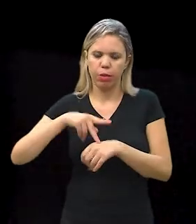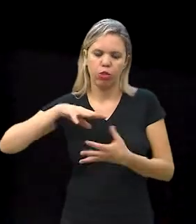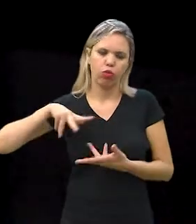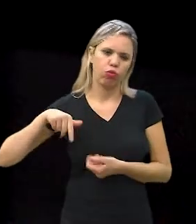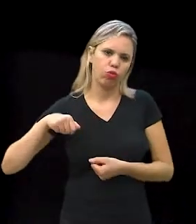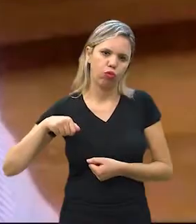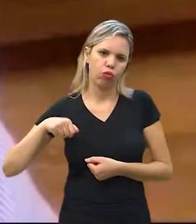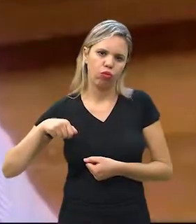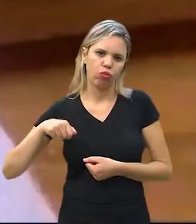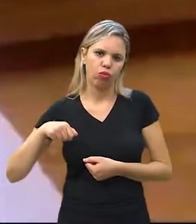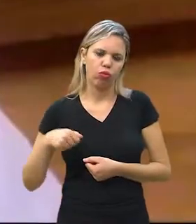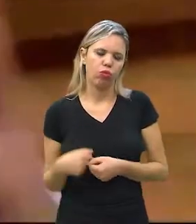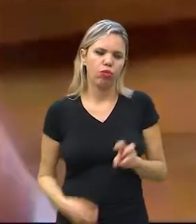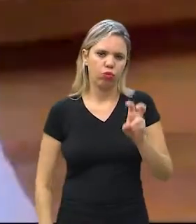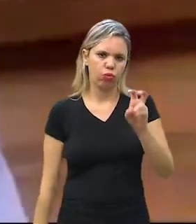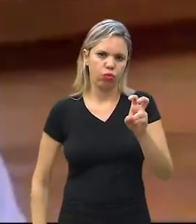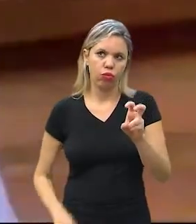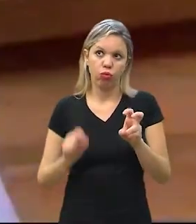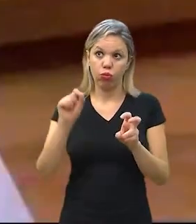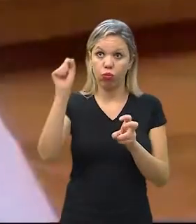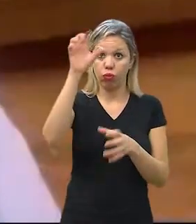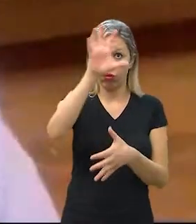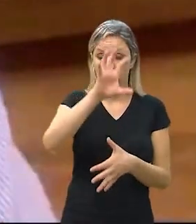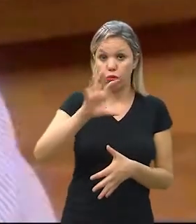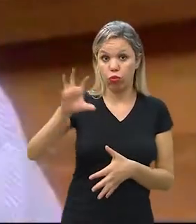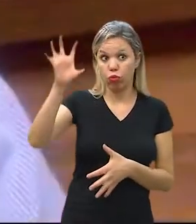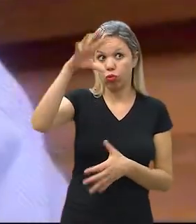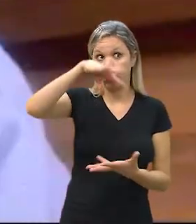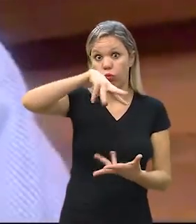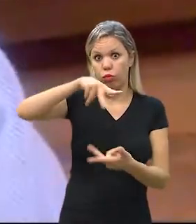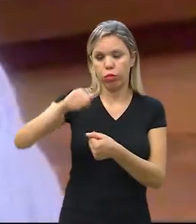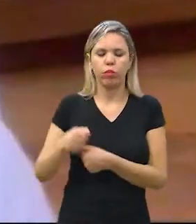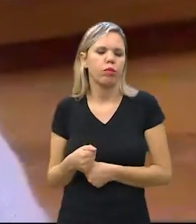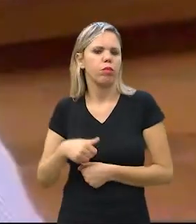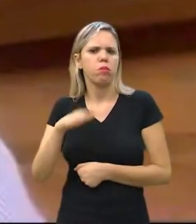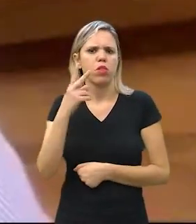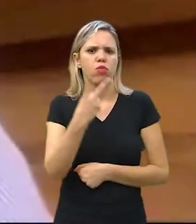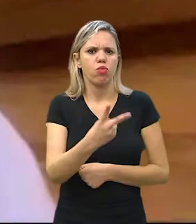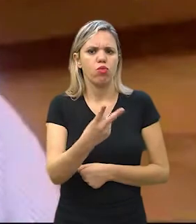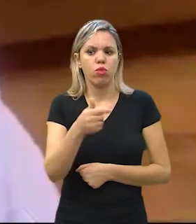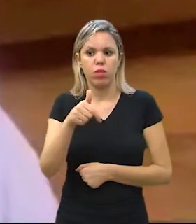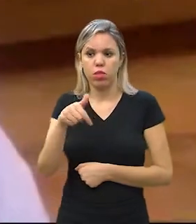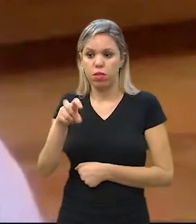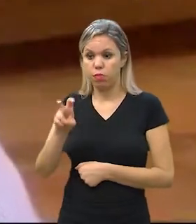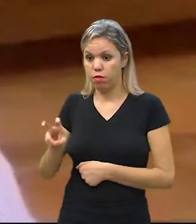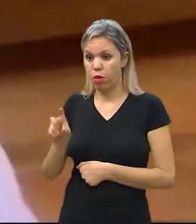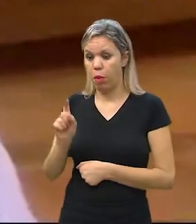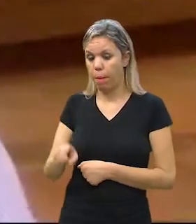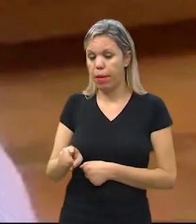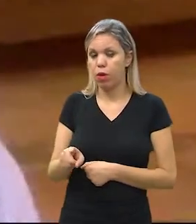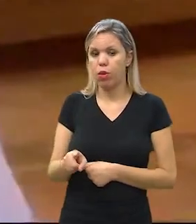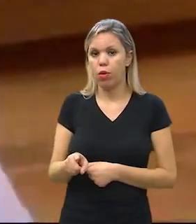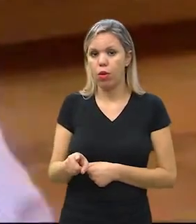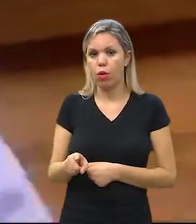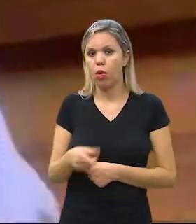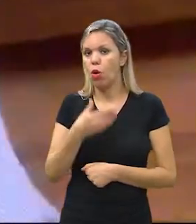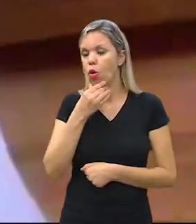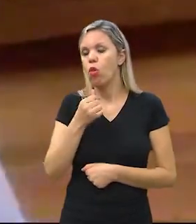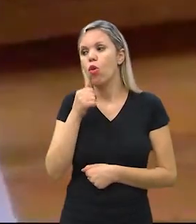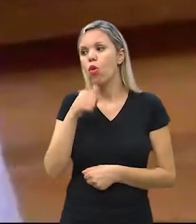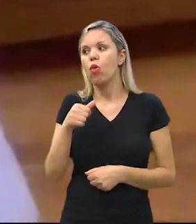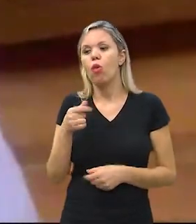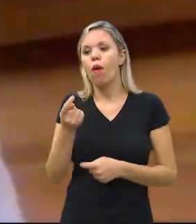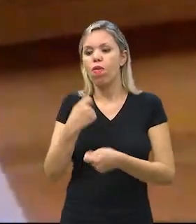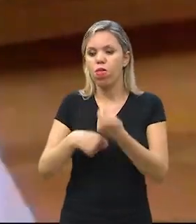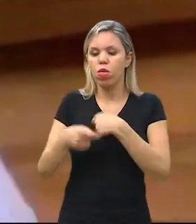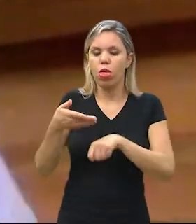países do mundo, nos 5 continentes do planeta, né? Hoje somos mais de 275 mil homens e